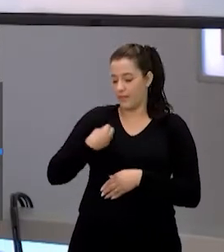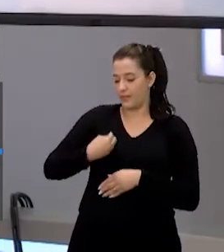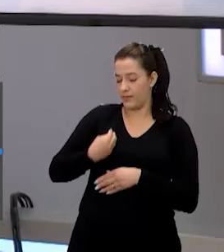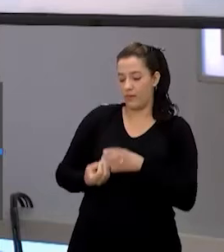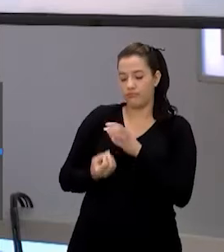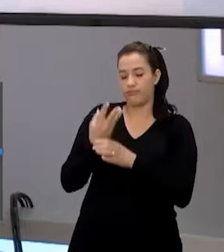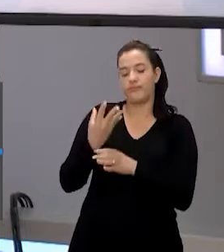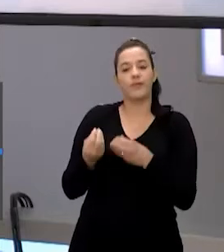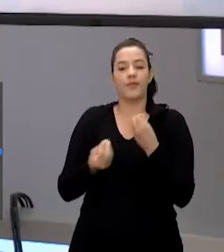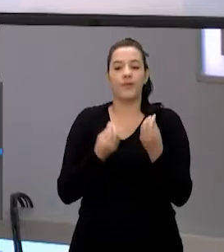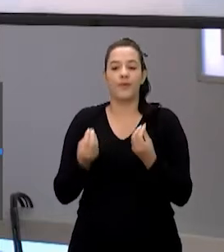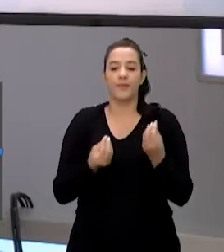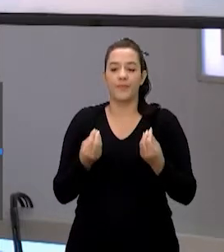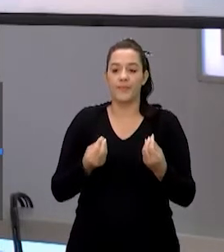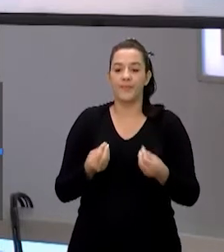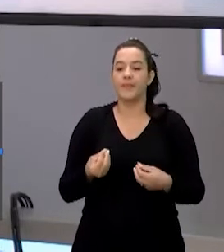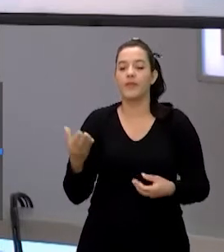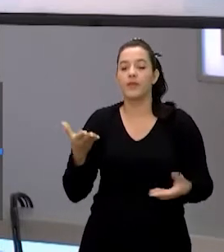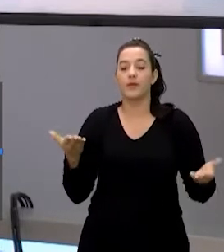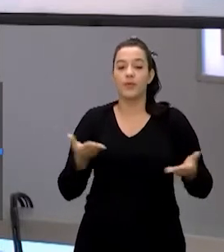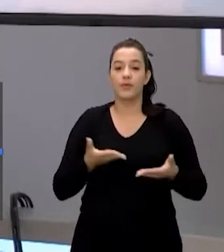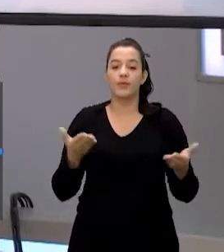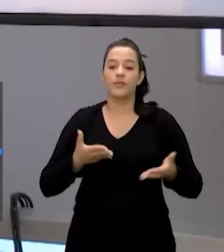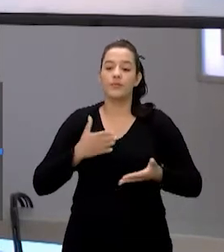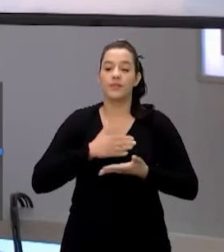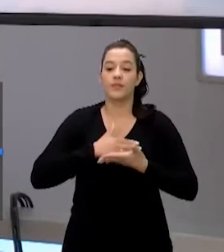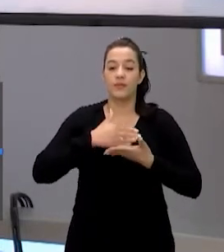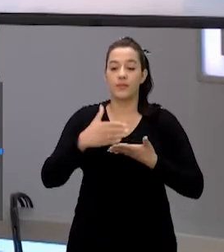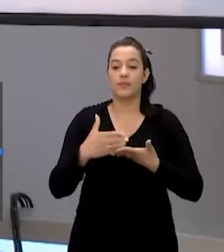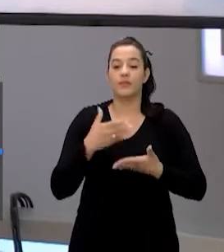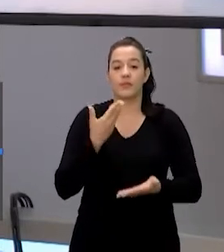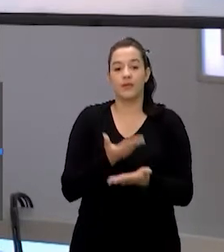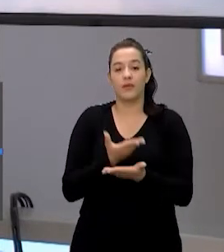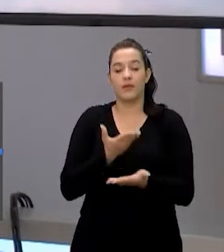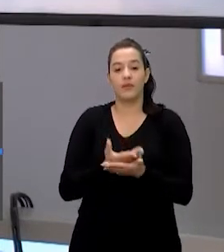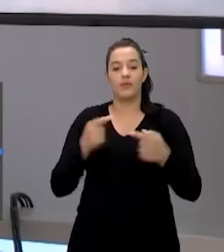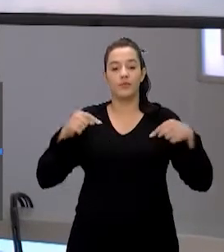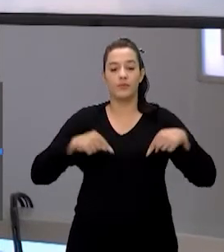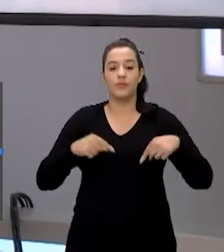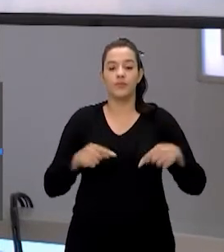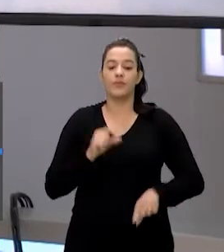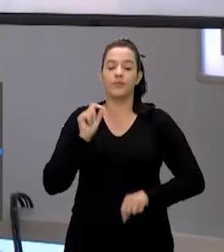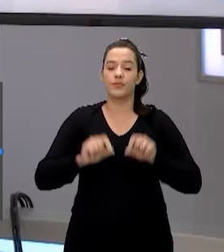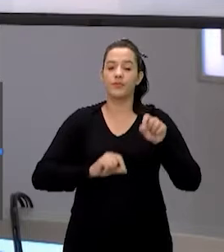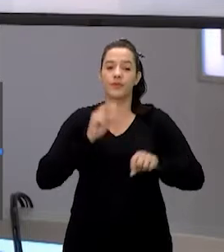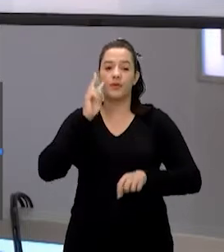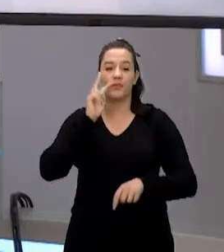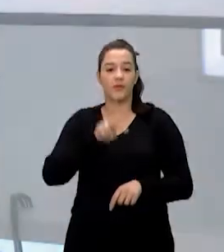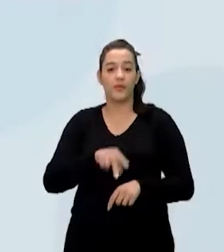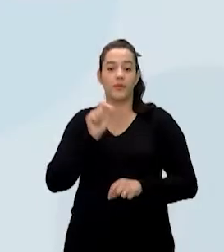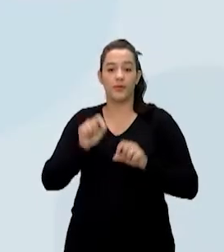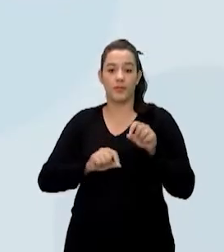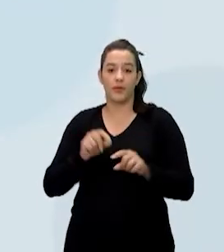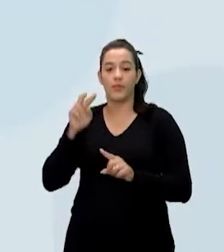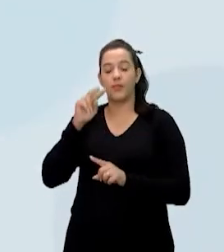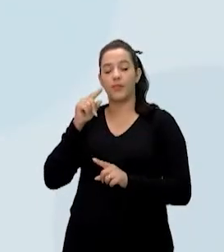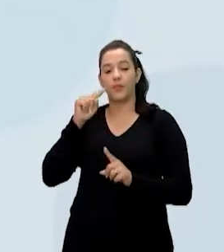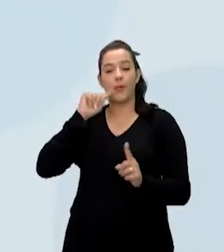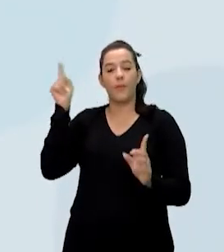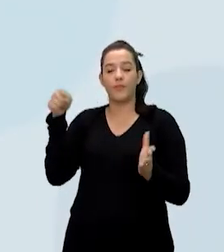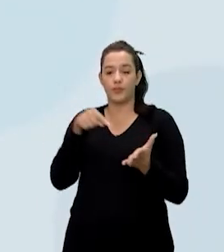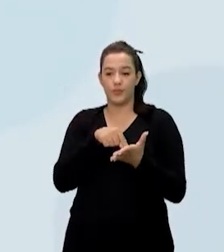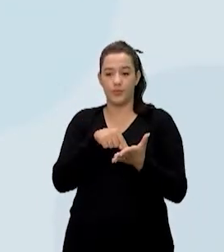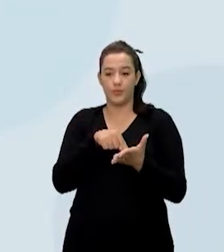vida. Então, galerinha, para a gente começar a nossa aula de hoje, a gente vai ver então os objetivos da nossa aula,